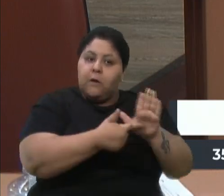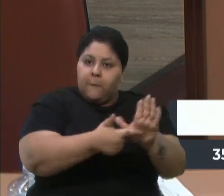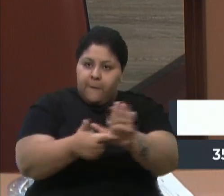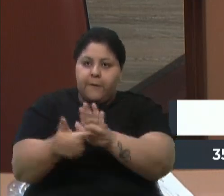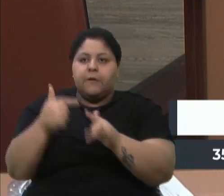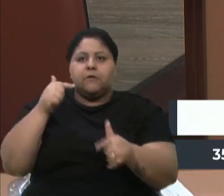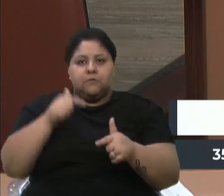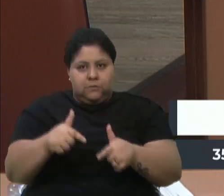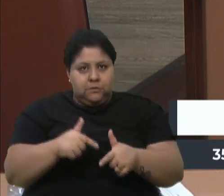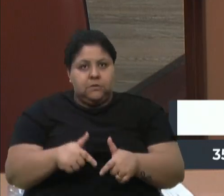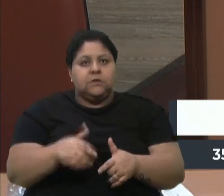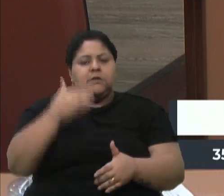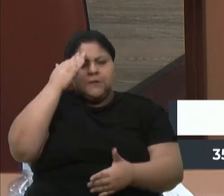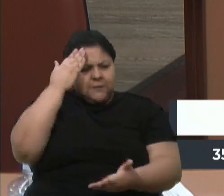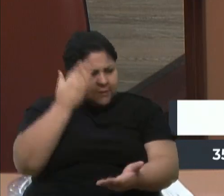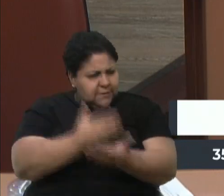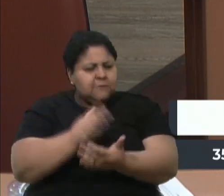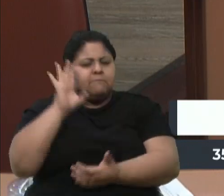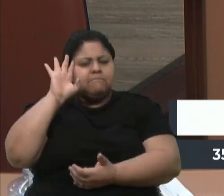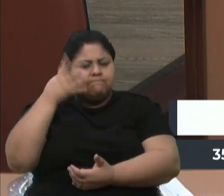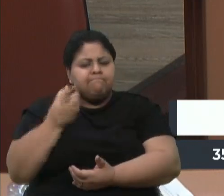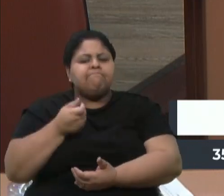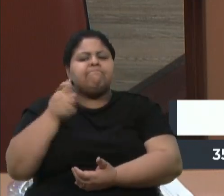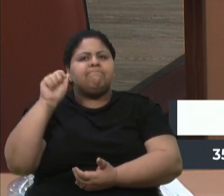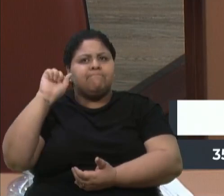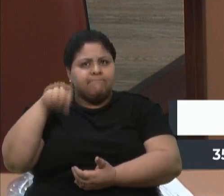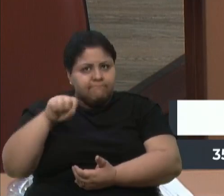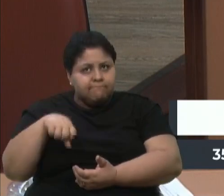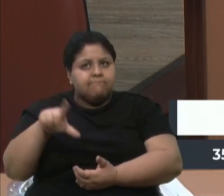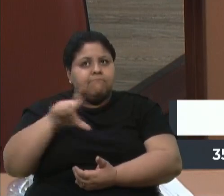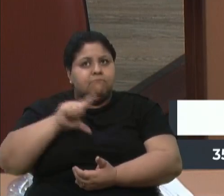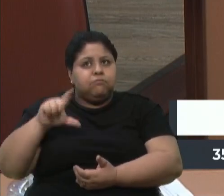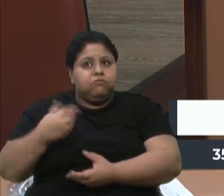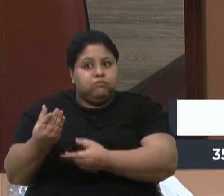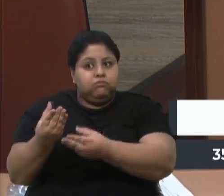porque vieram volumes, né, vultuosos de recursos que podem